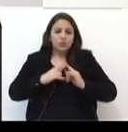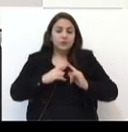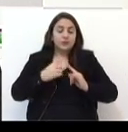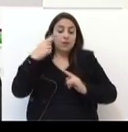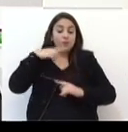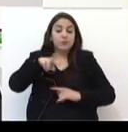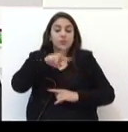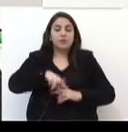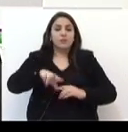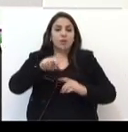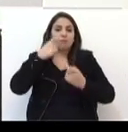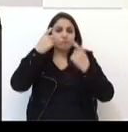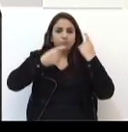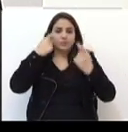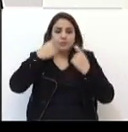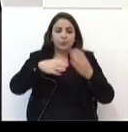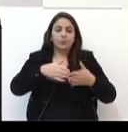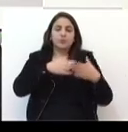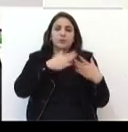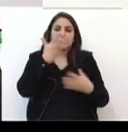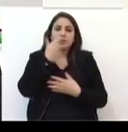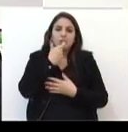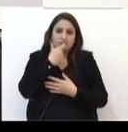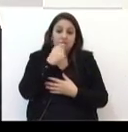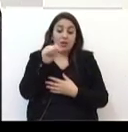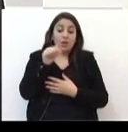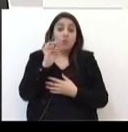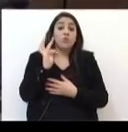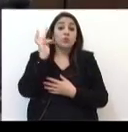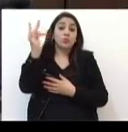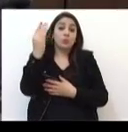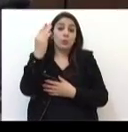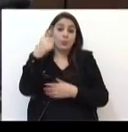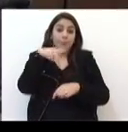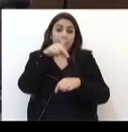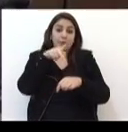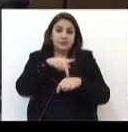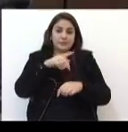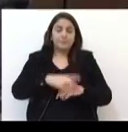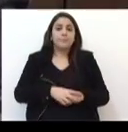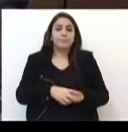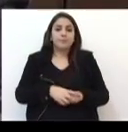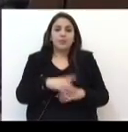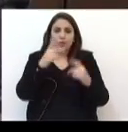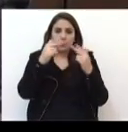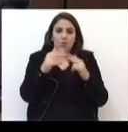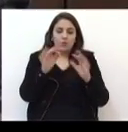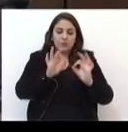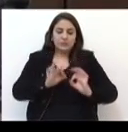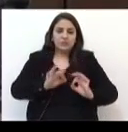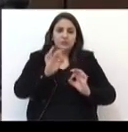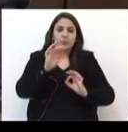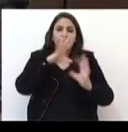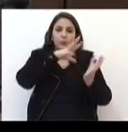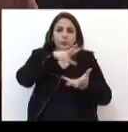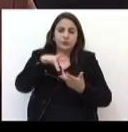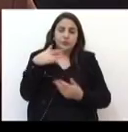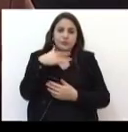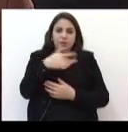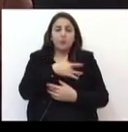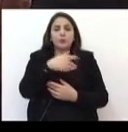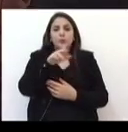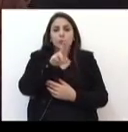e proteção dessas crianças que são o futuro do nosso país. De acordo com a Organização Mundial da Saúde,